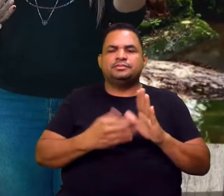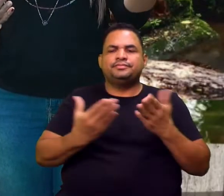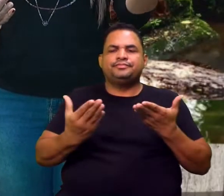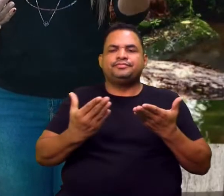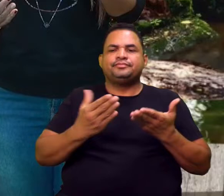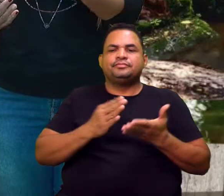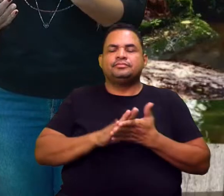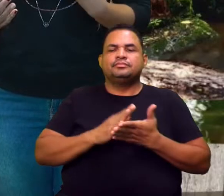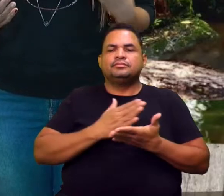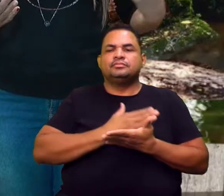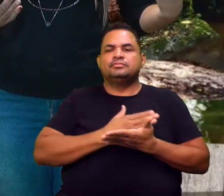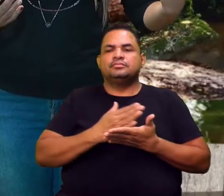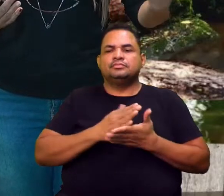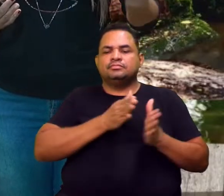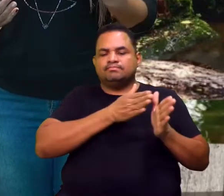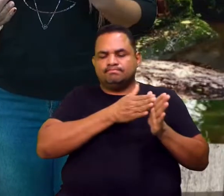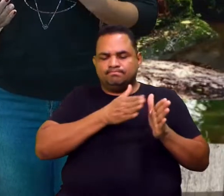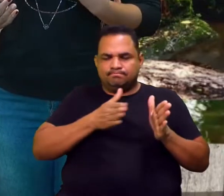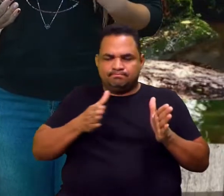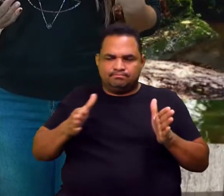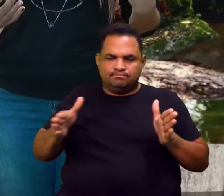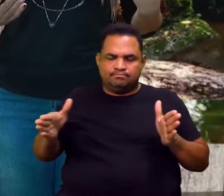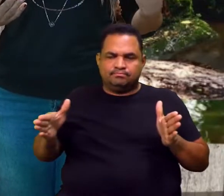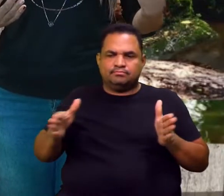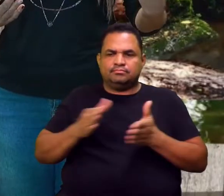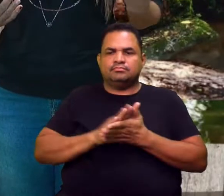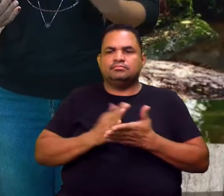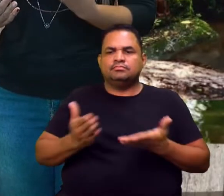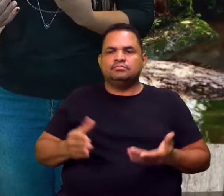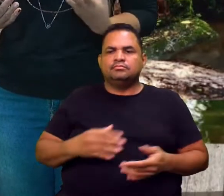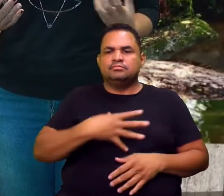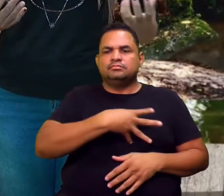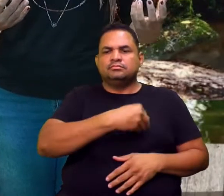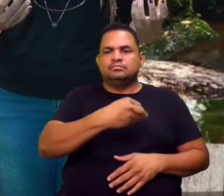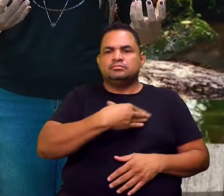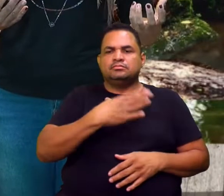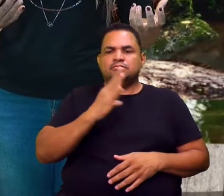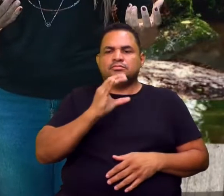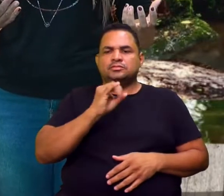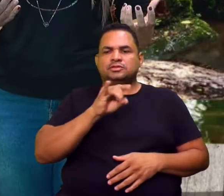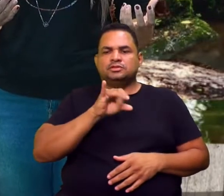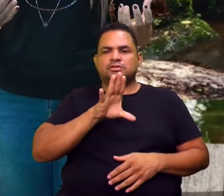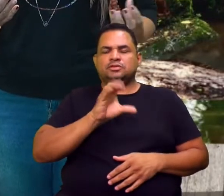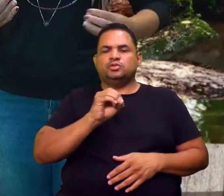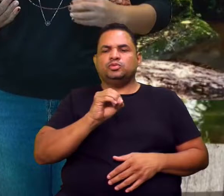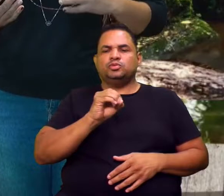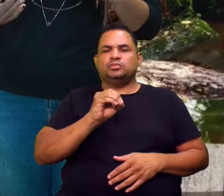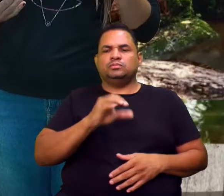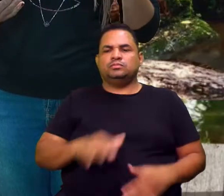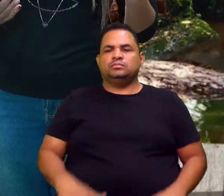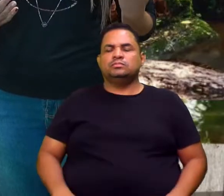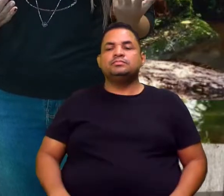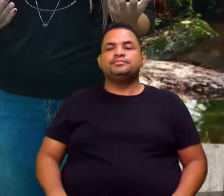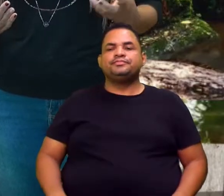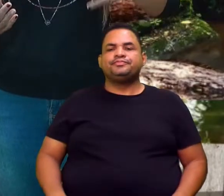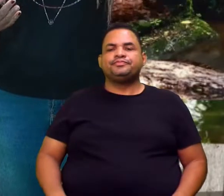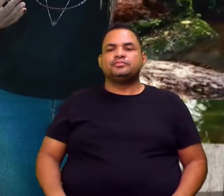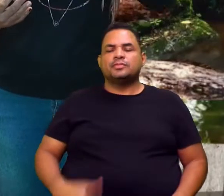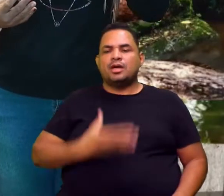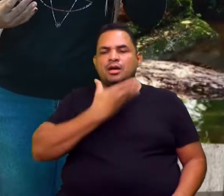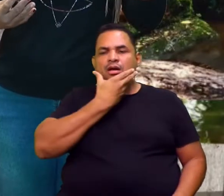eles estão nesse período que a gente chama aí nos mamíferos de cio, tá? E aí os